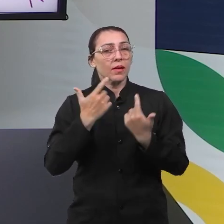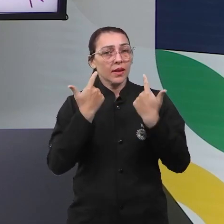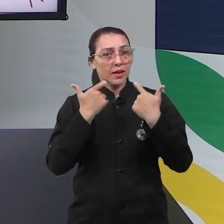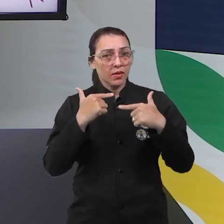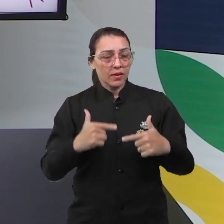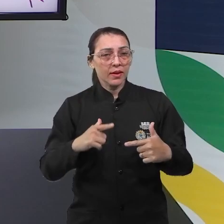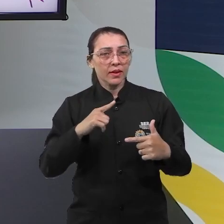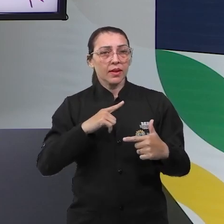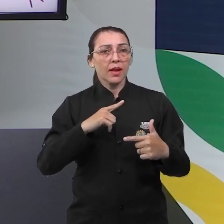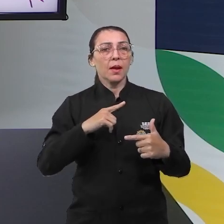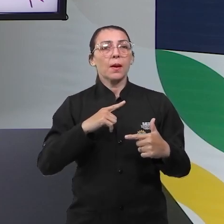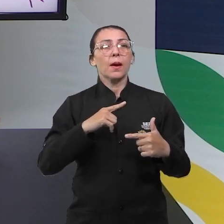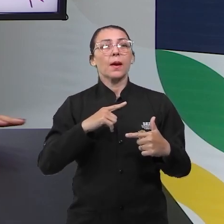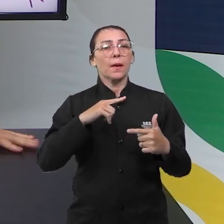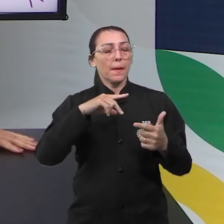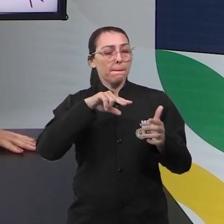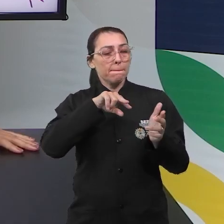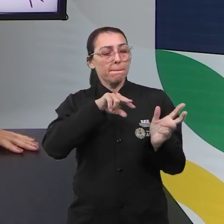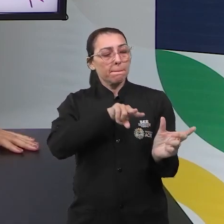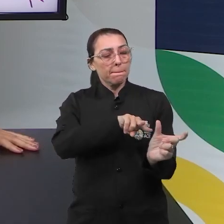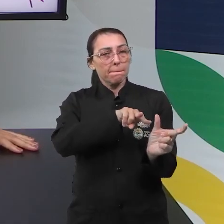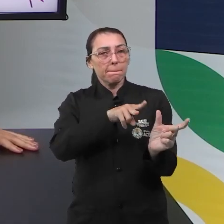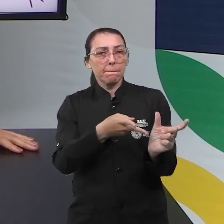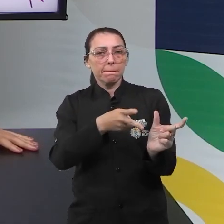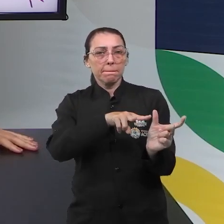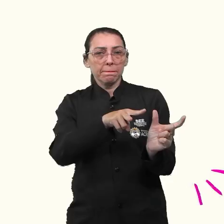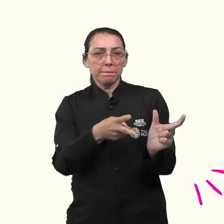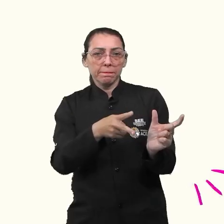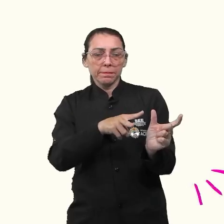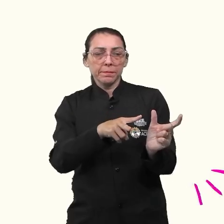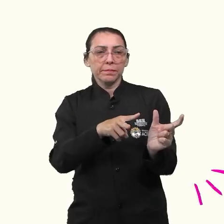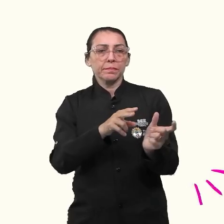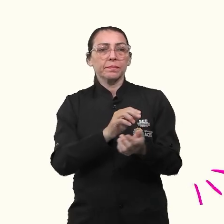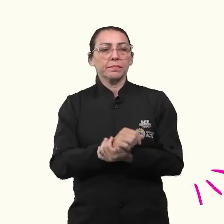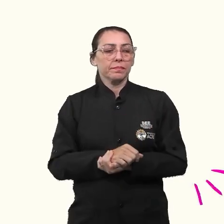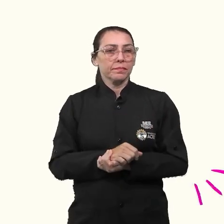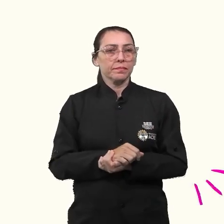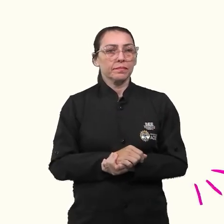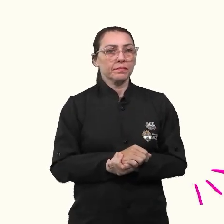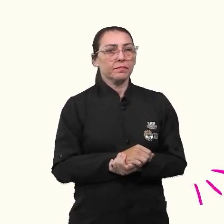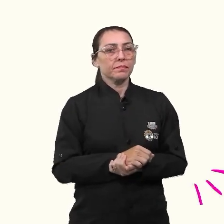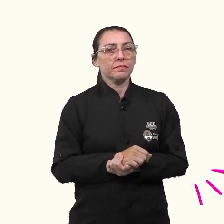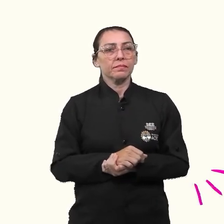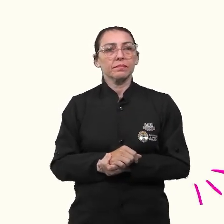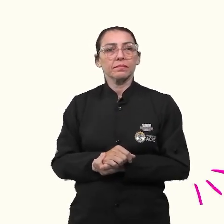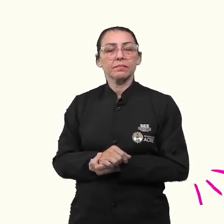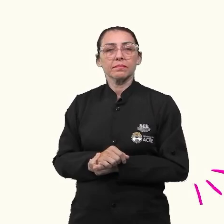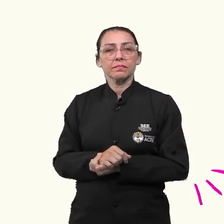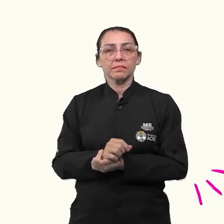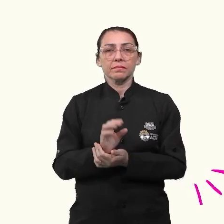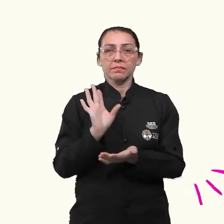que possui quê? Ambiguidade. Então, essa alternativa, ela está